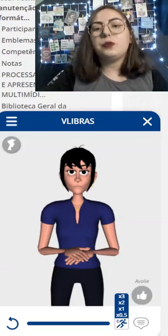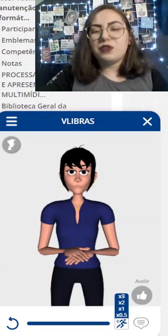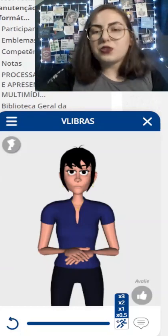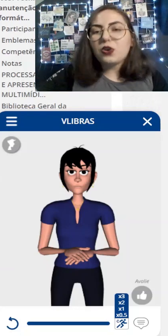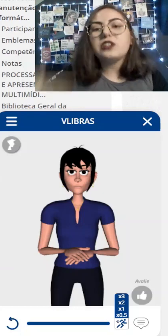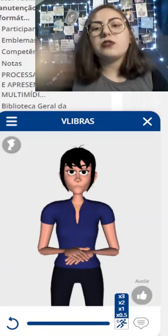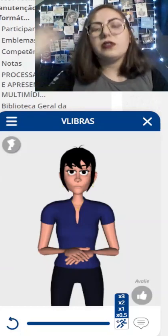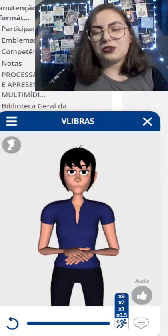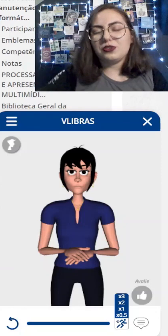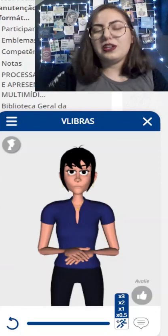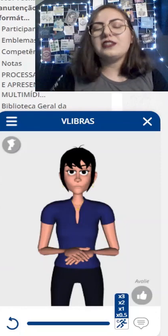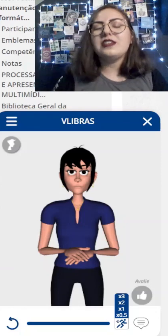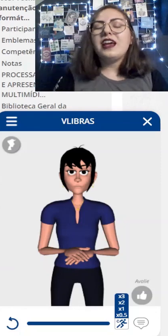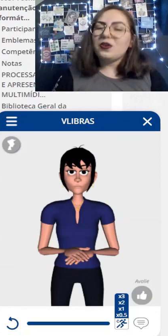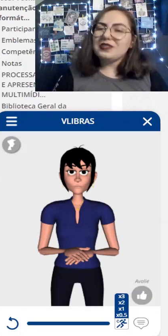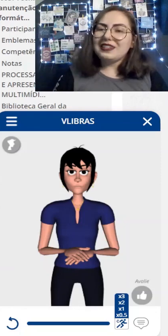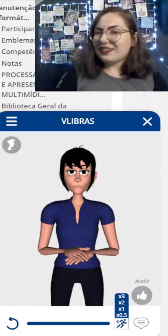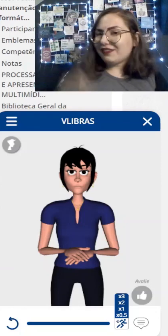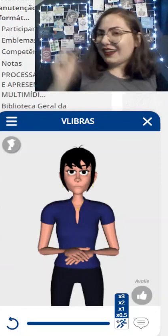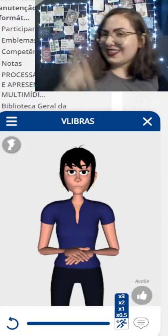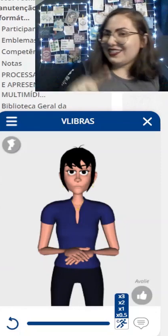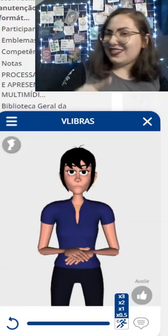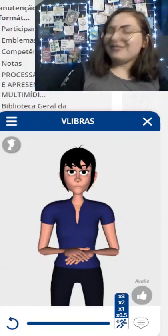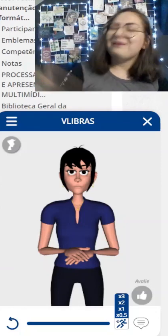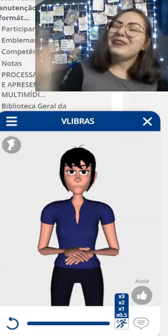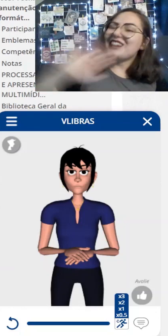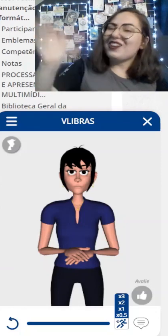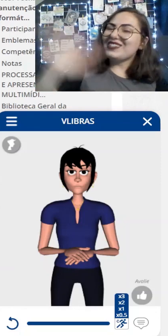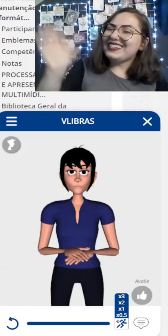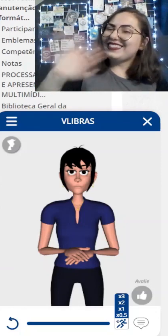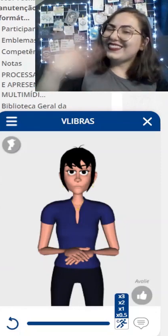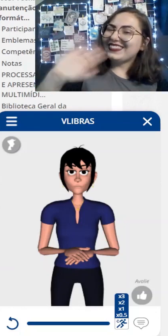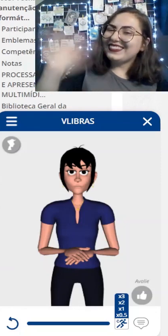super a pena tanto professores quanto estudantes Com certeza vale essa dica tchauzinho